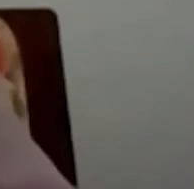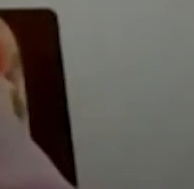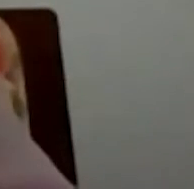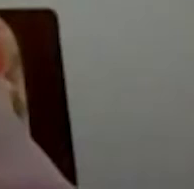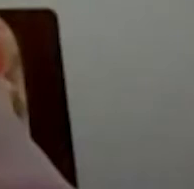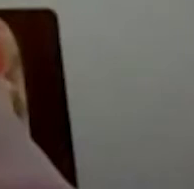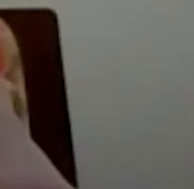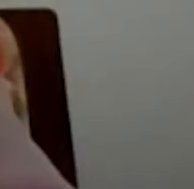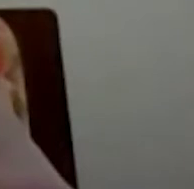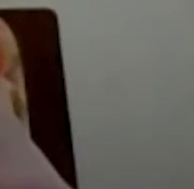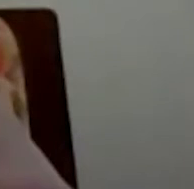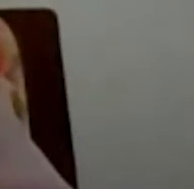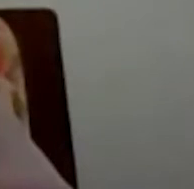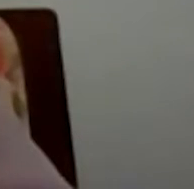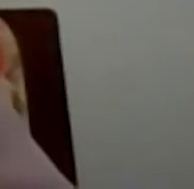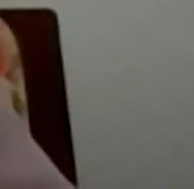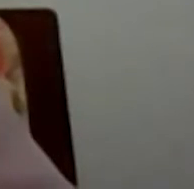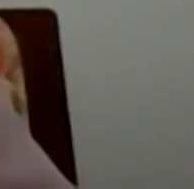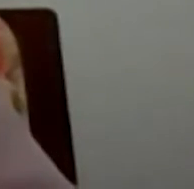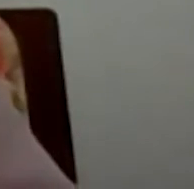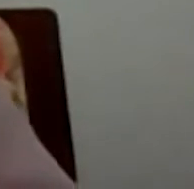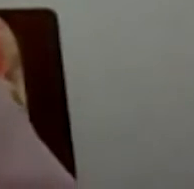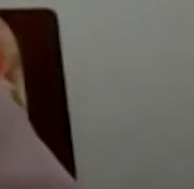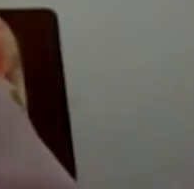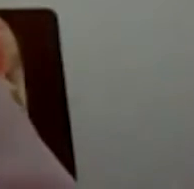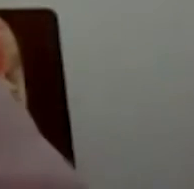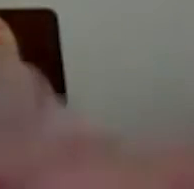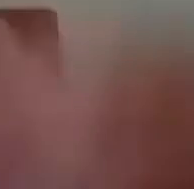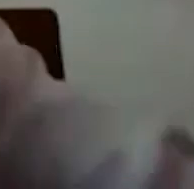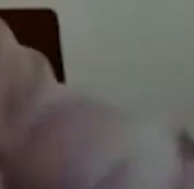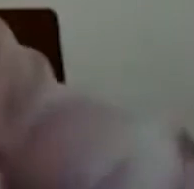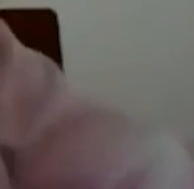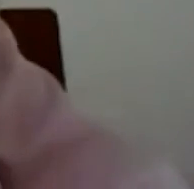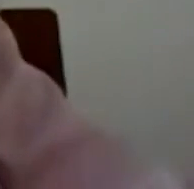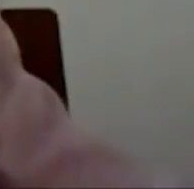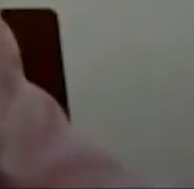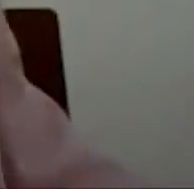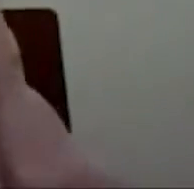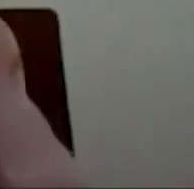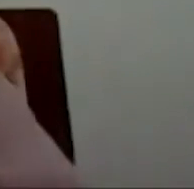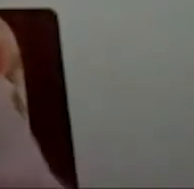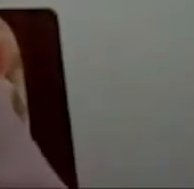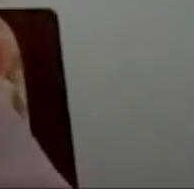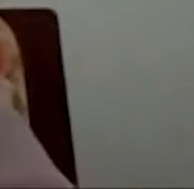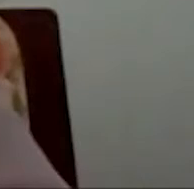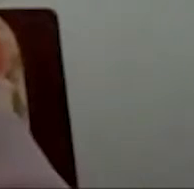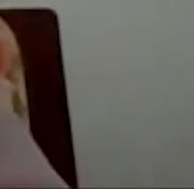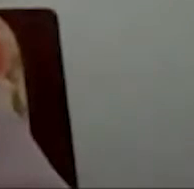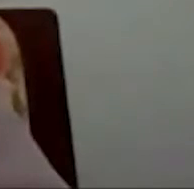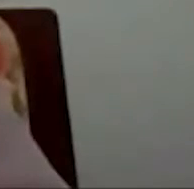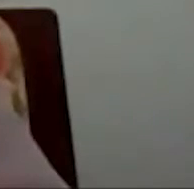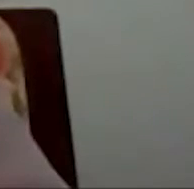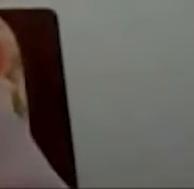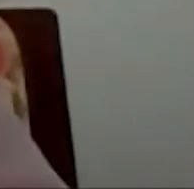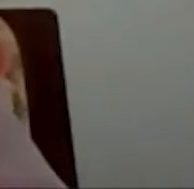das maiores que já existiu na história do Brasil, se não a maior, e as pessoas achavam que ela era uma coisa de quem ela era,